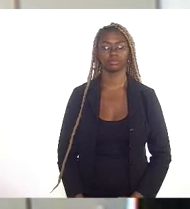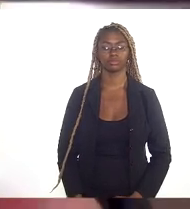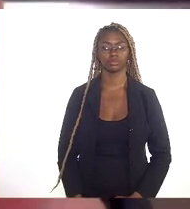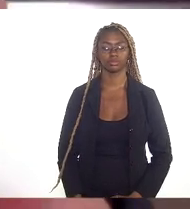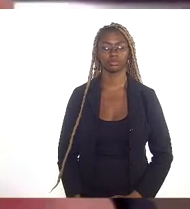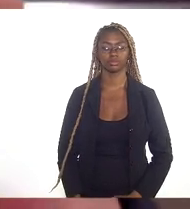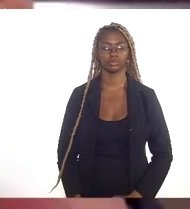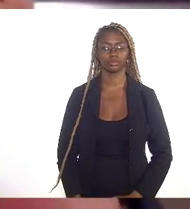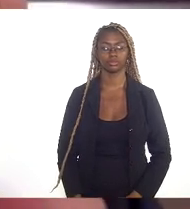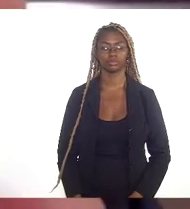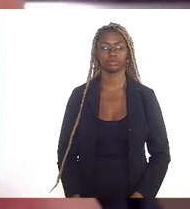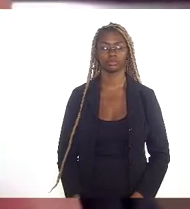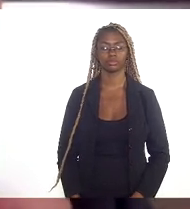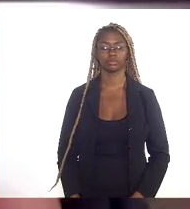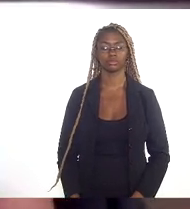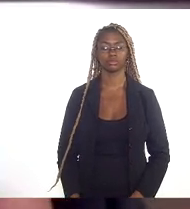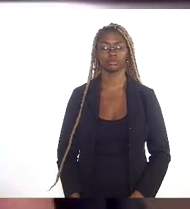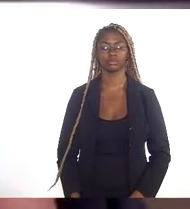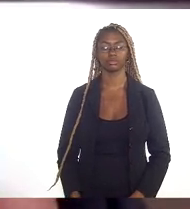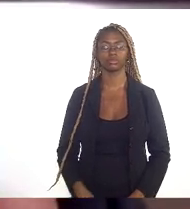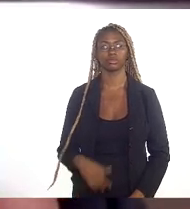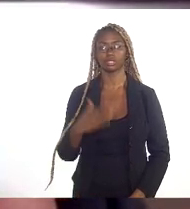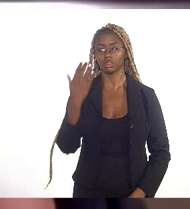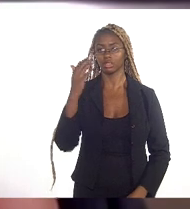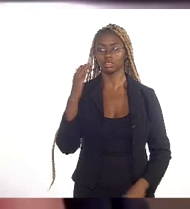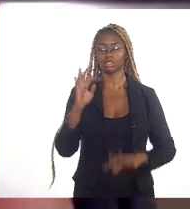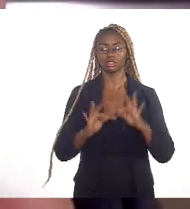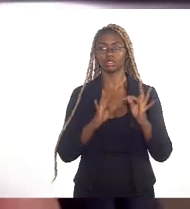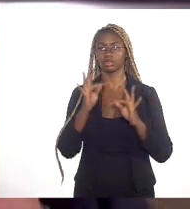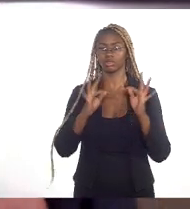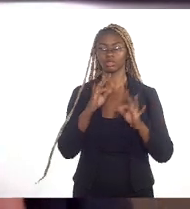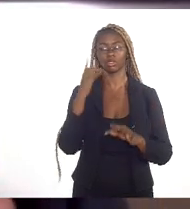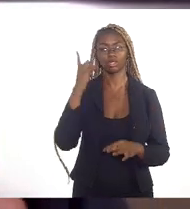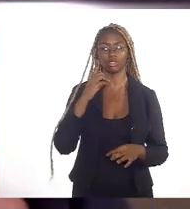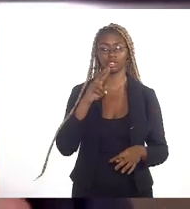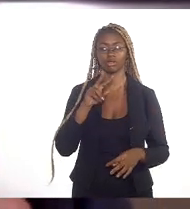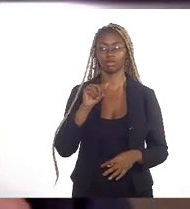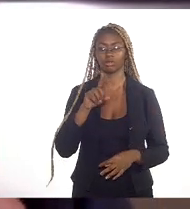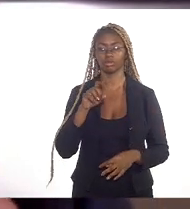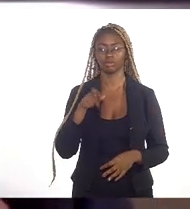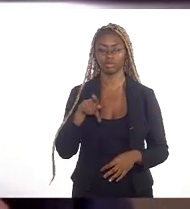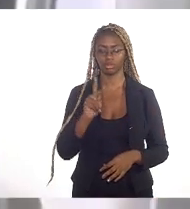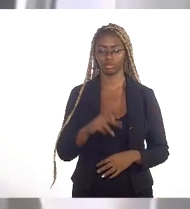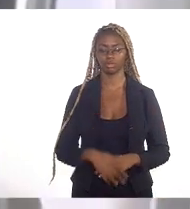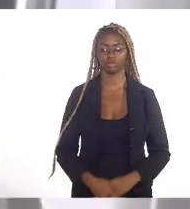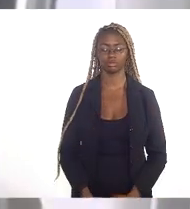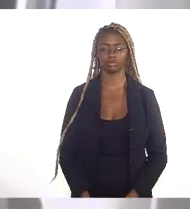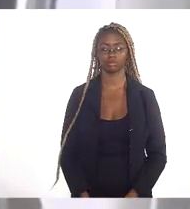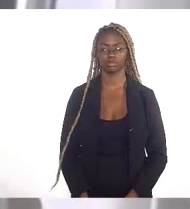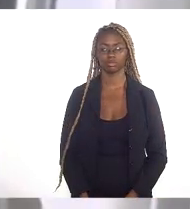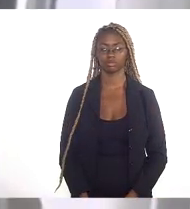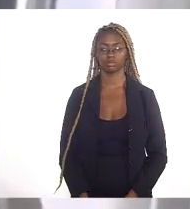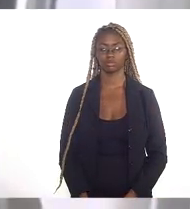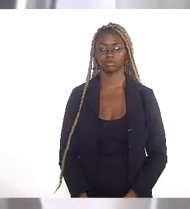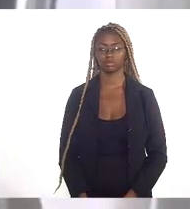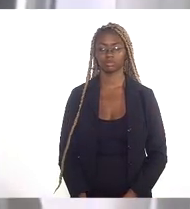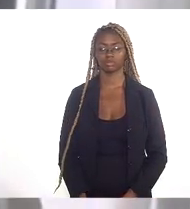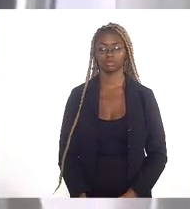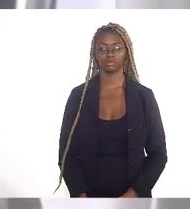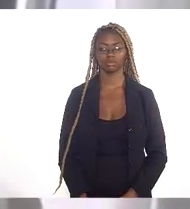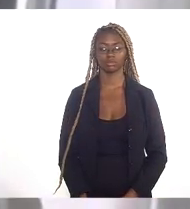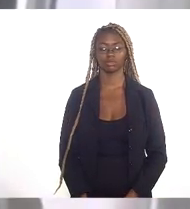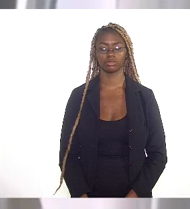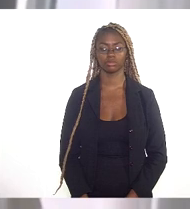Pela Comissão de Ciência e Tecnologia, deputado Valdeir Carneiro. Senhor presidente, na linha